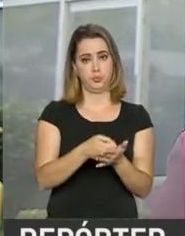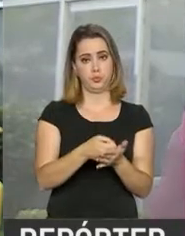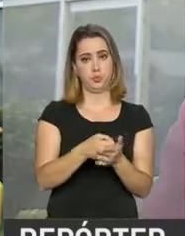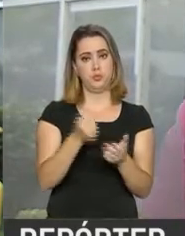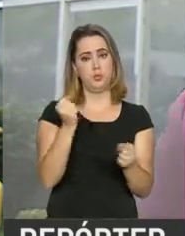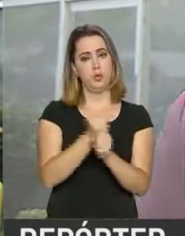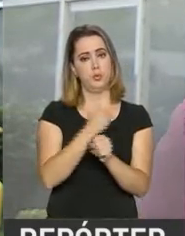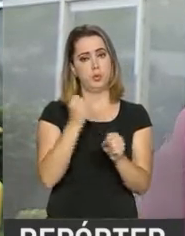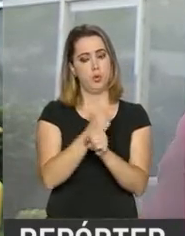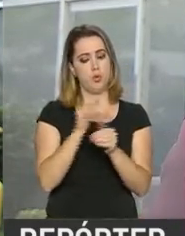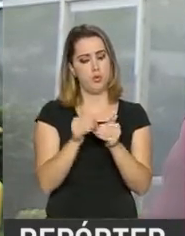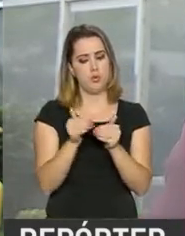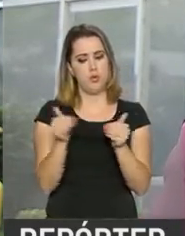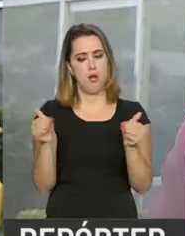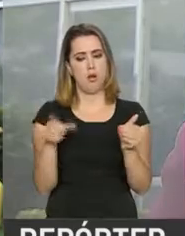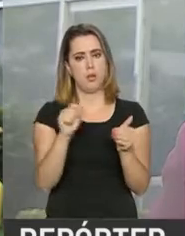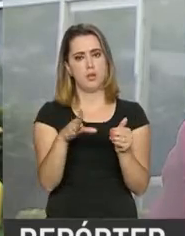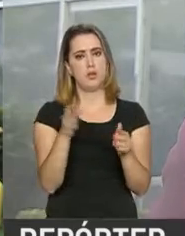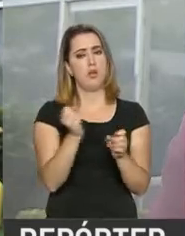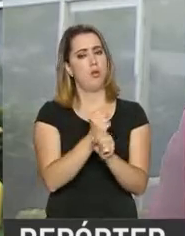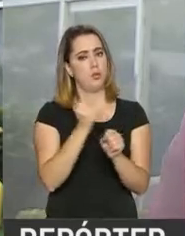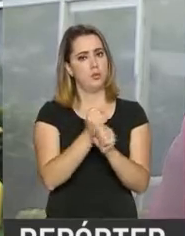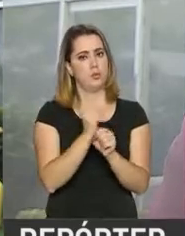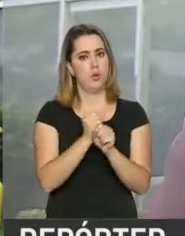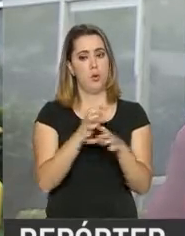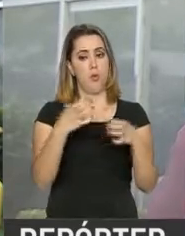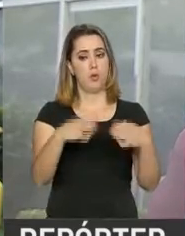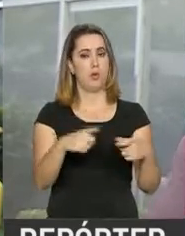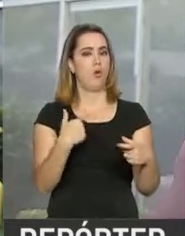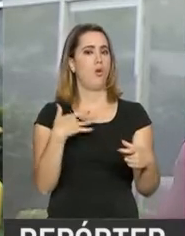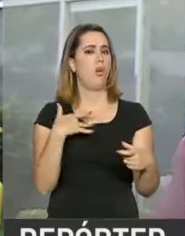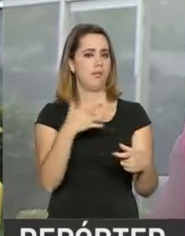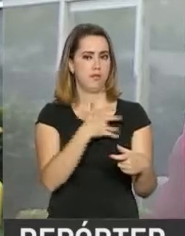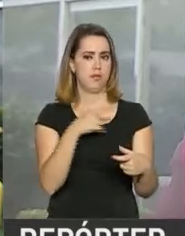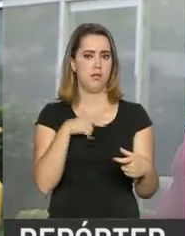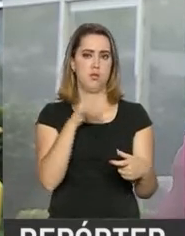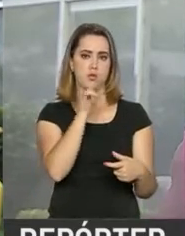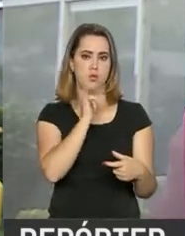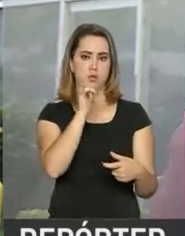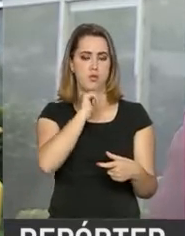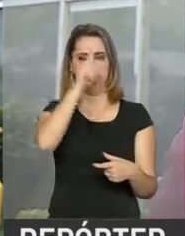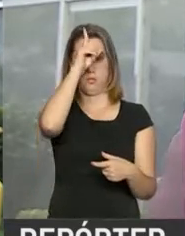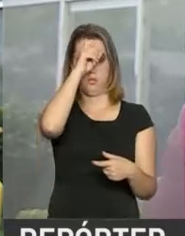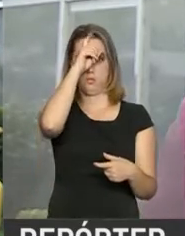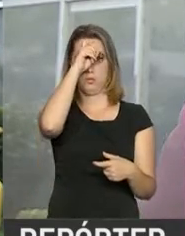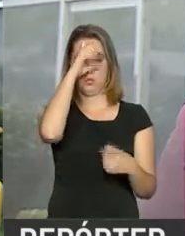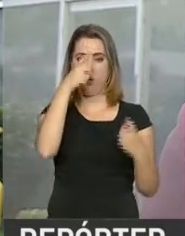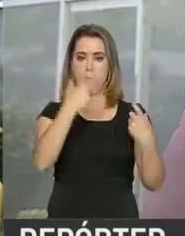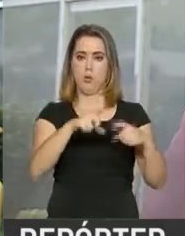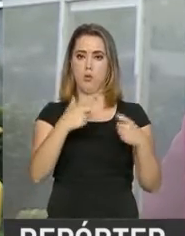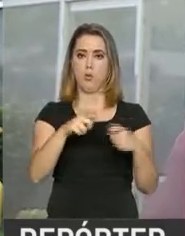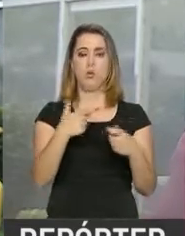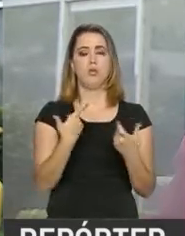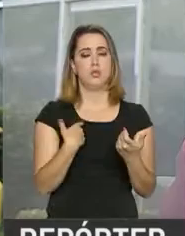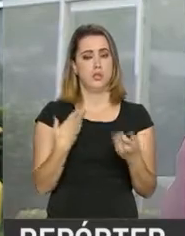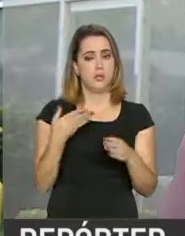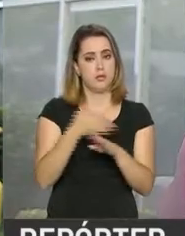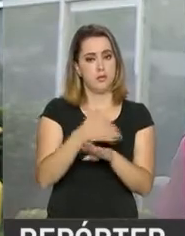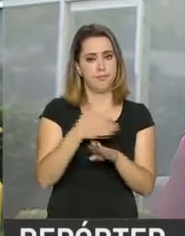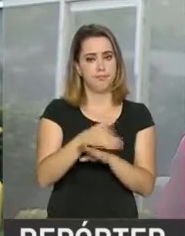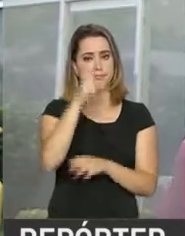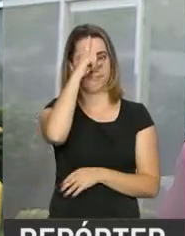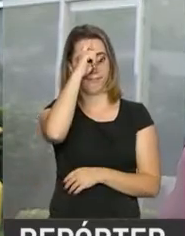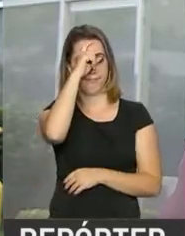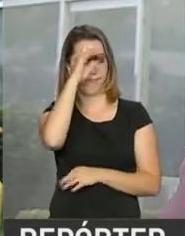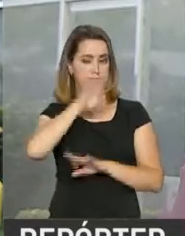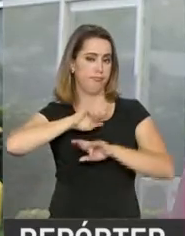ou reforma de obras da área da saúde como por exemplo hospitais centros e postos de saúde a partir